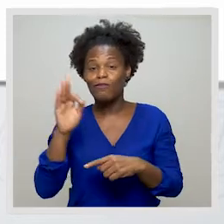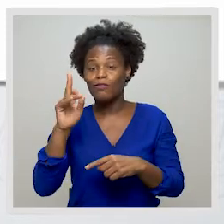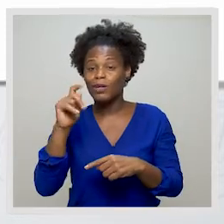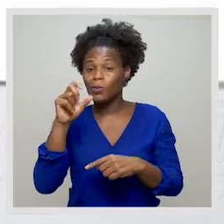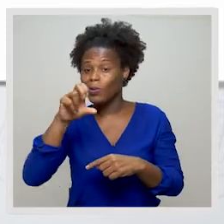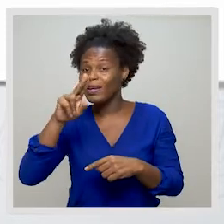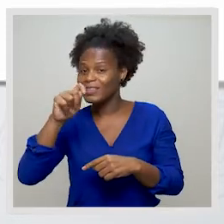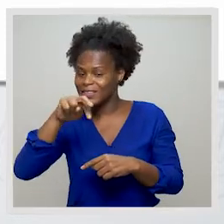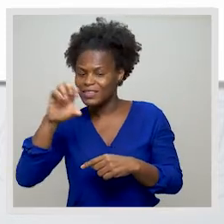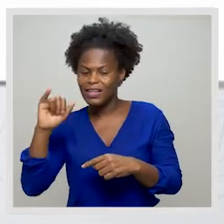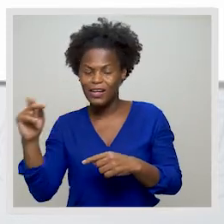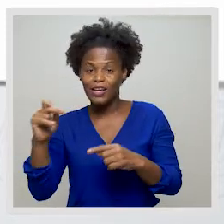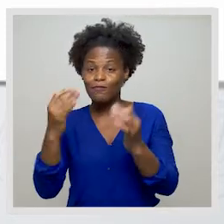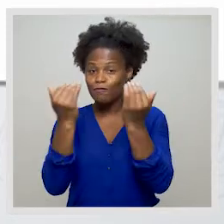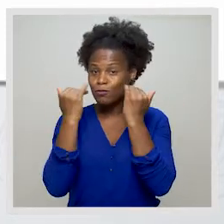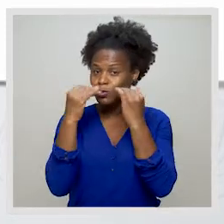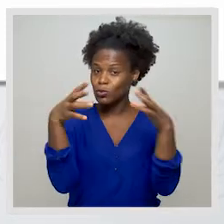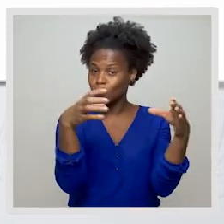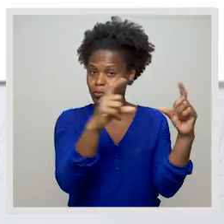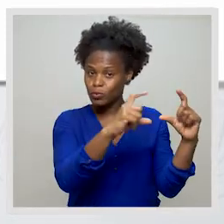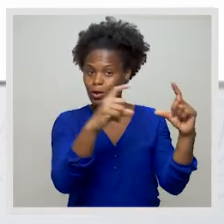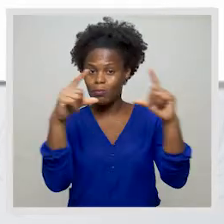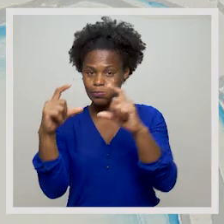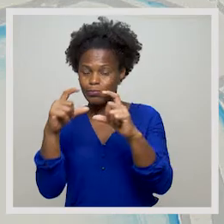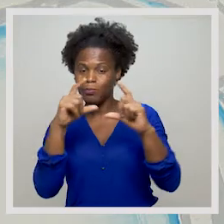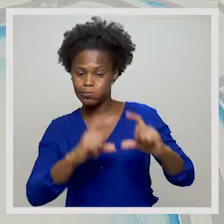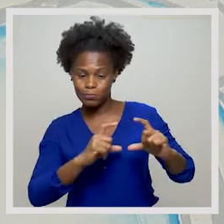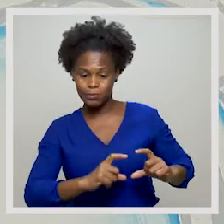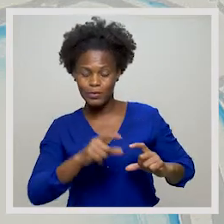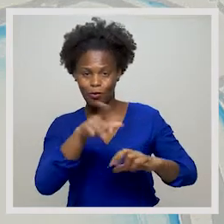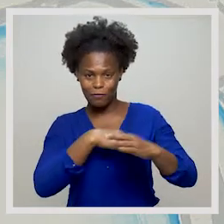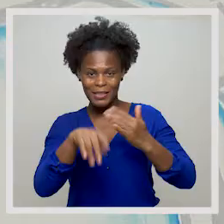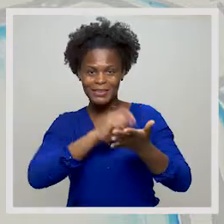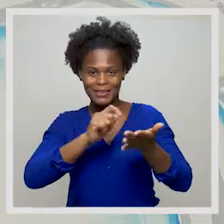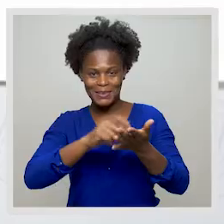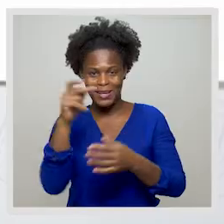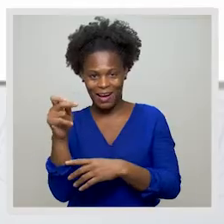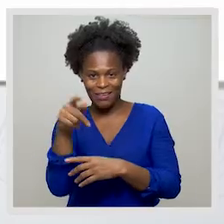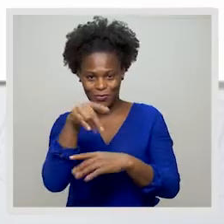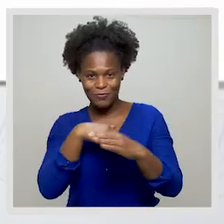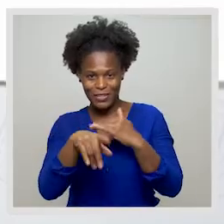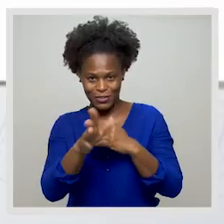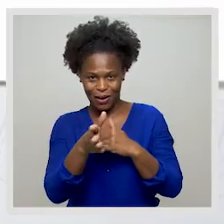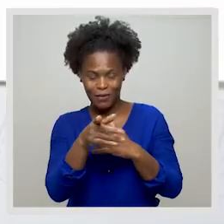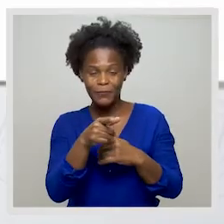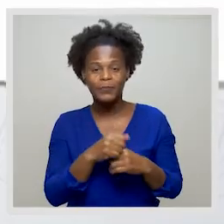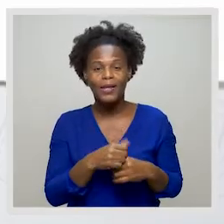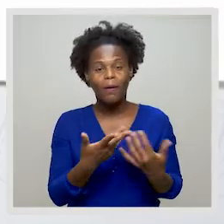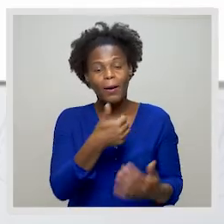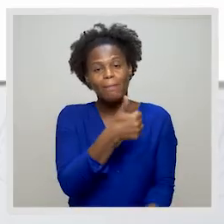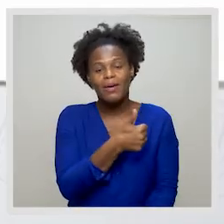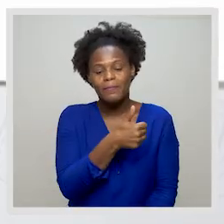frequência, agrupando os dados em classes. Fizeram o exercício a linha A? A linha